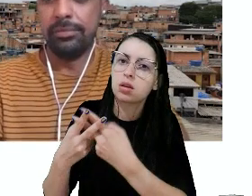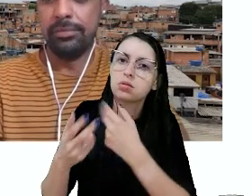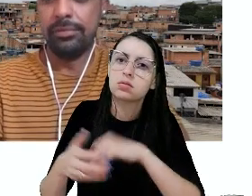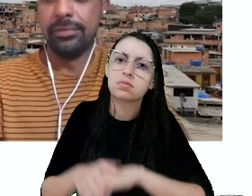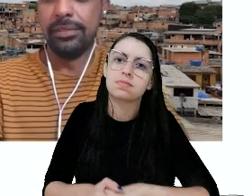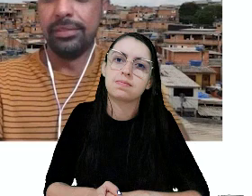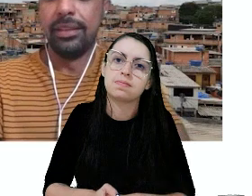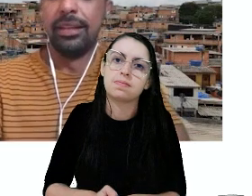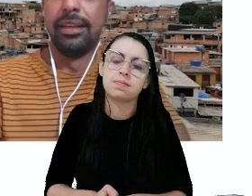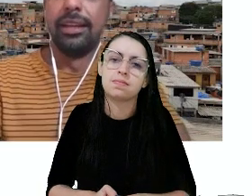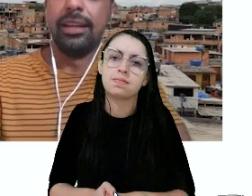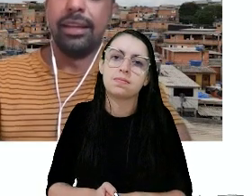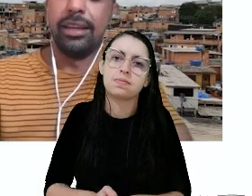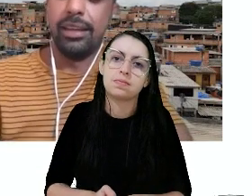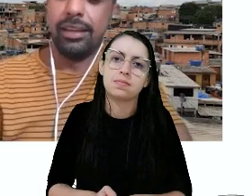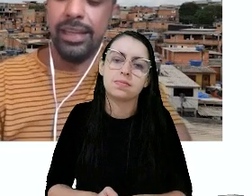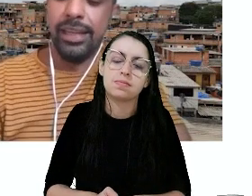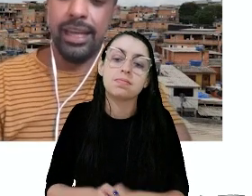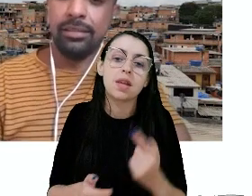preso.